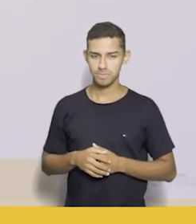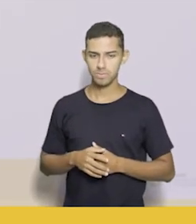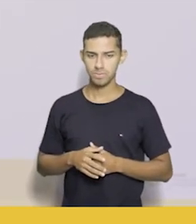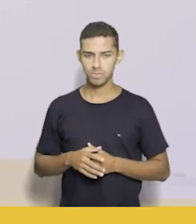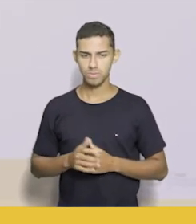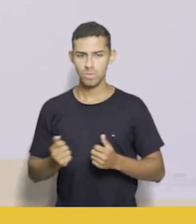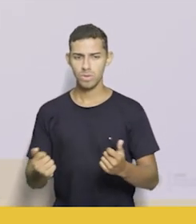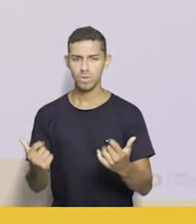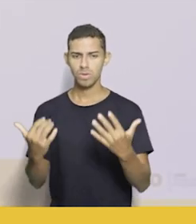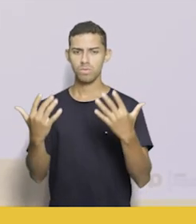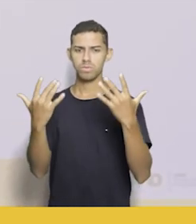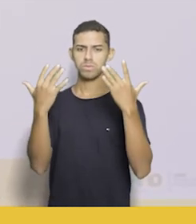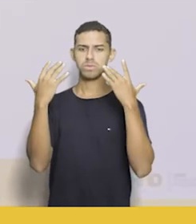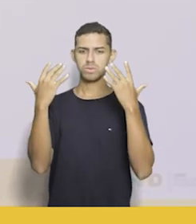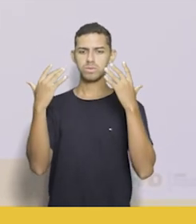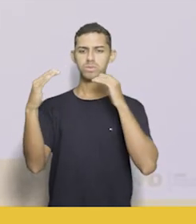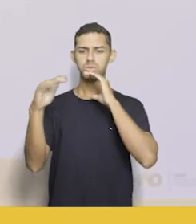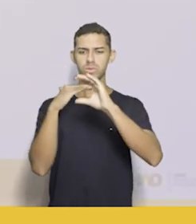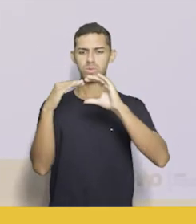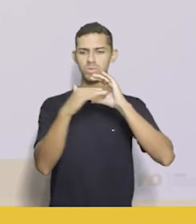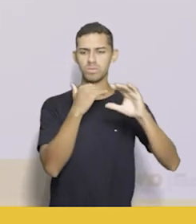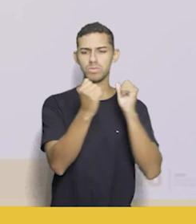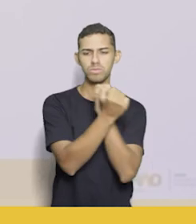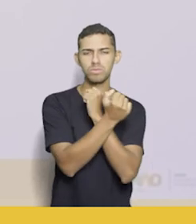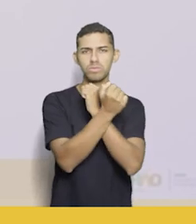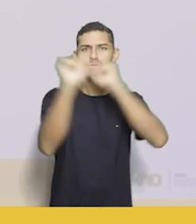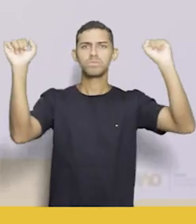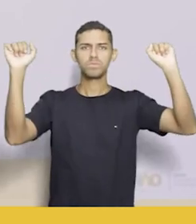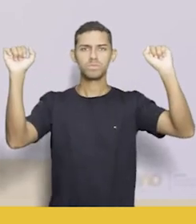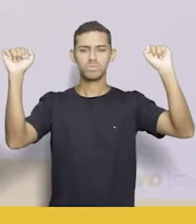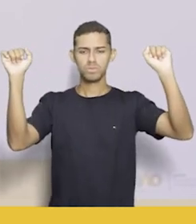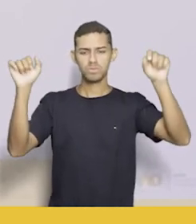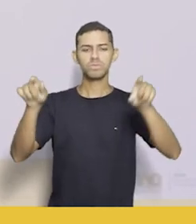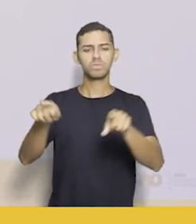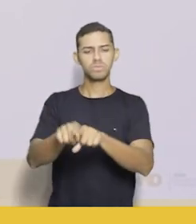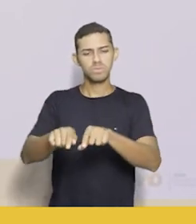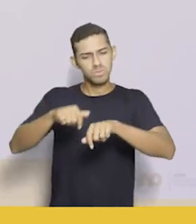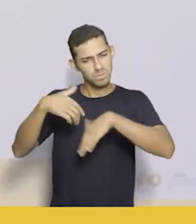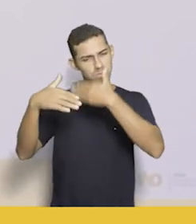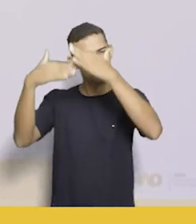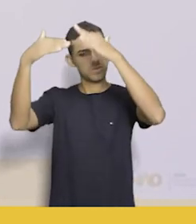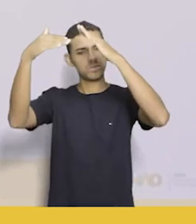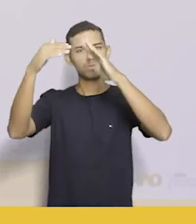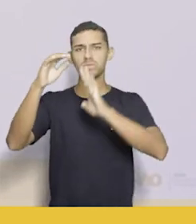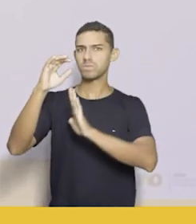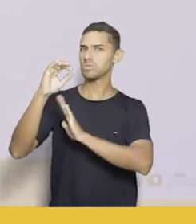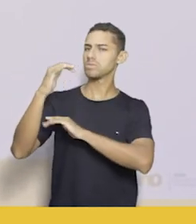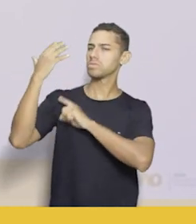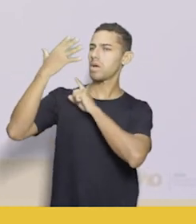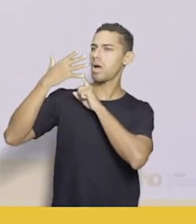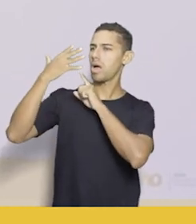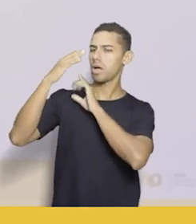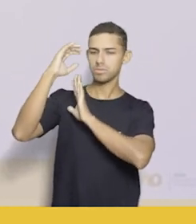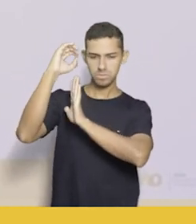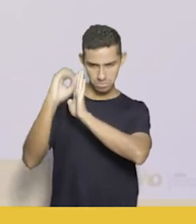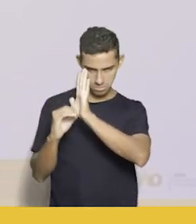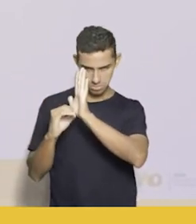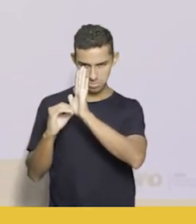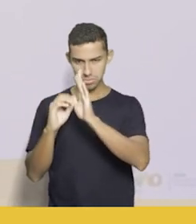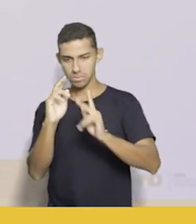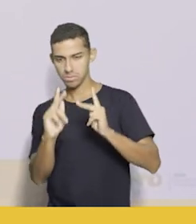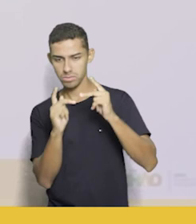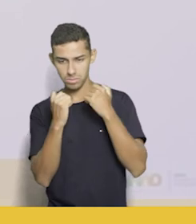liberdade e prosperidade do discurso oficial e Popular alimentado